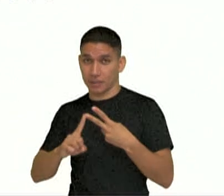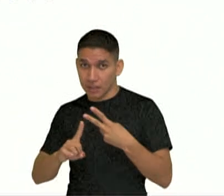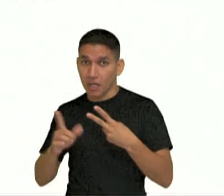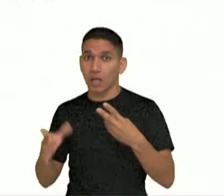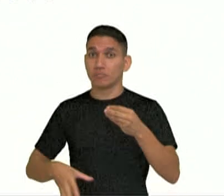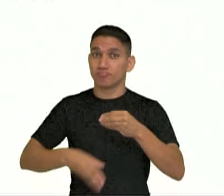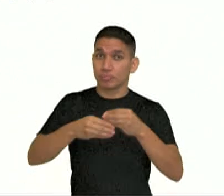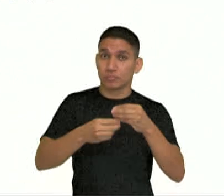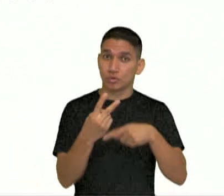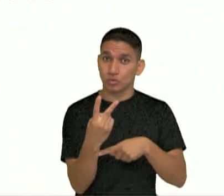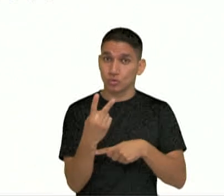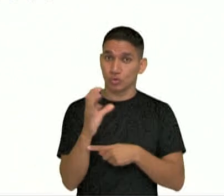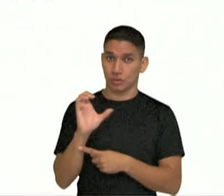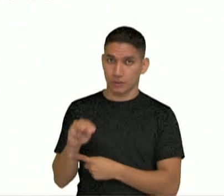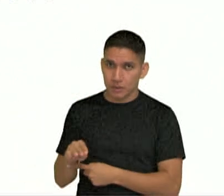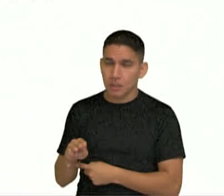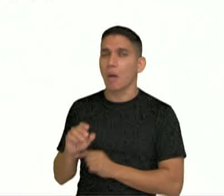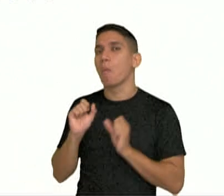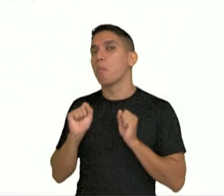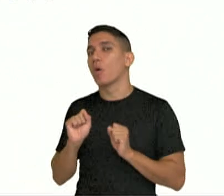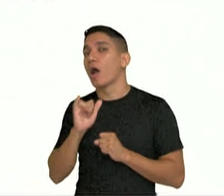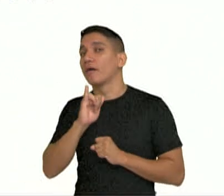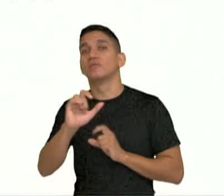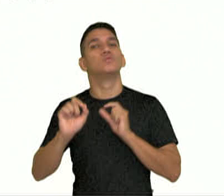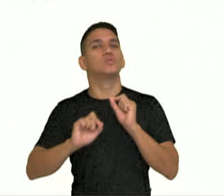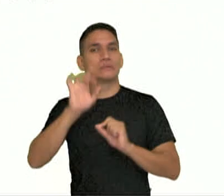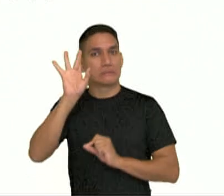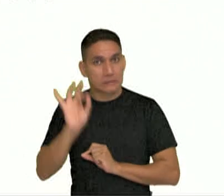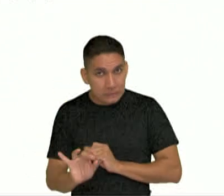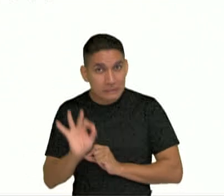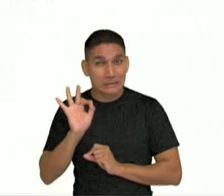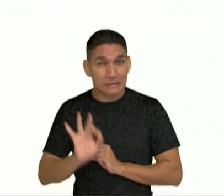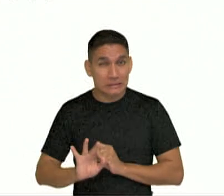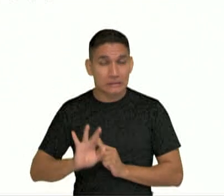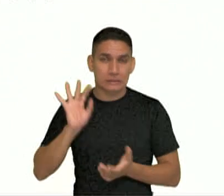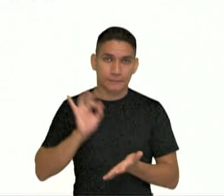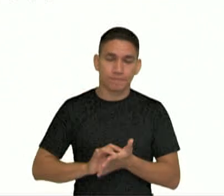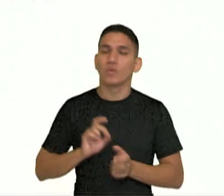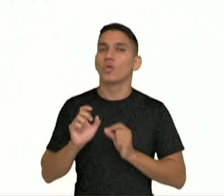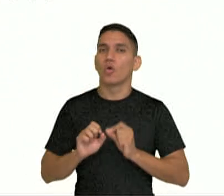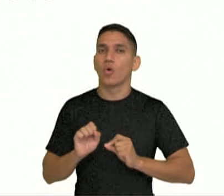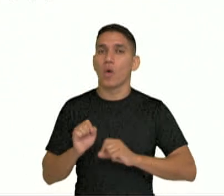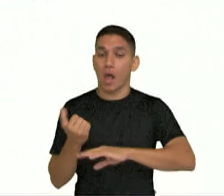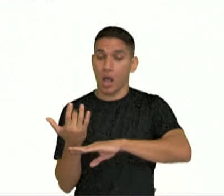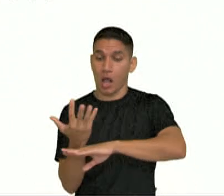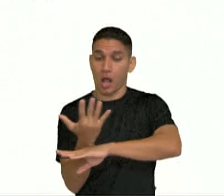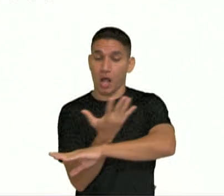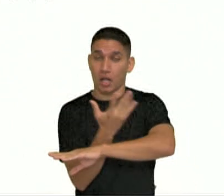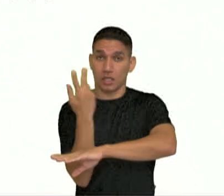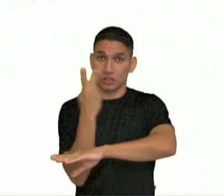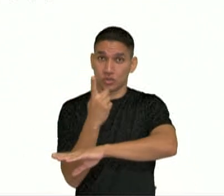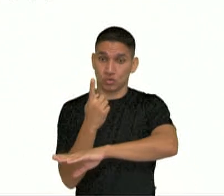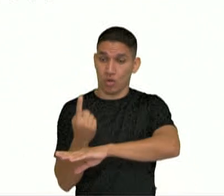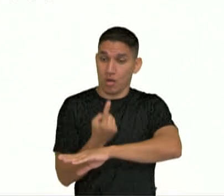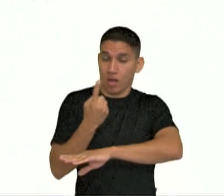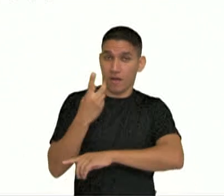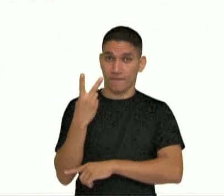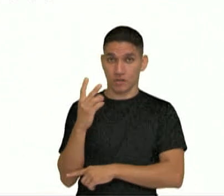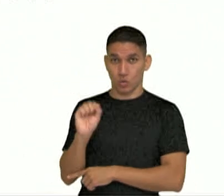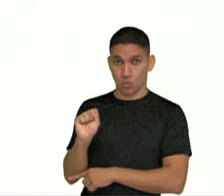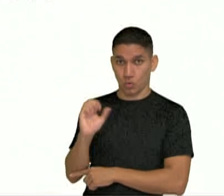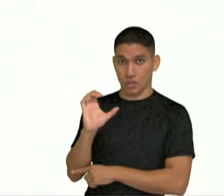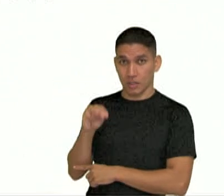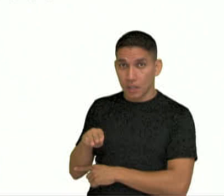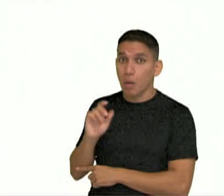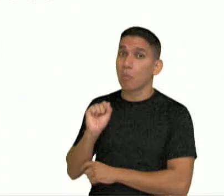2 centímetros, pode-se afirmar corretamente que uma planta cuja altura das suas flores seja 28 centímetros